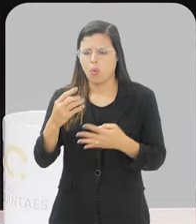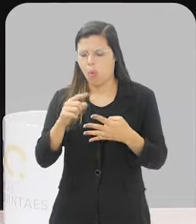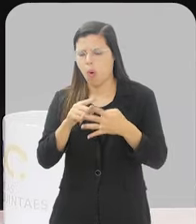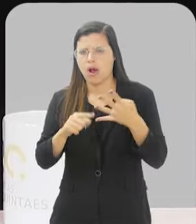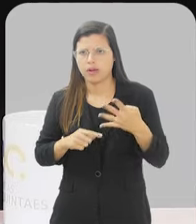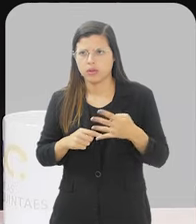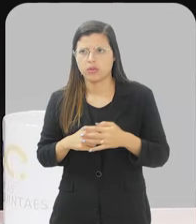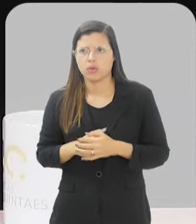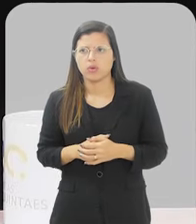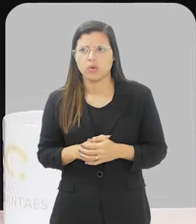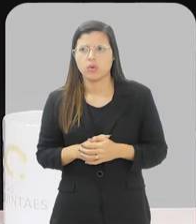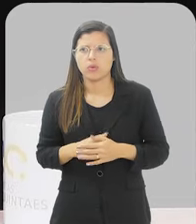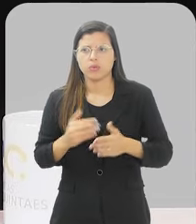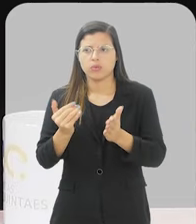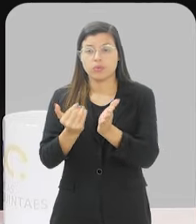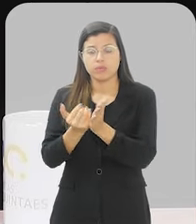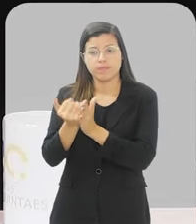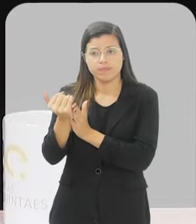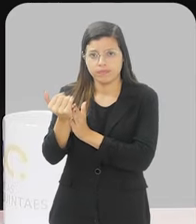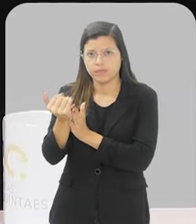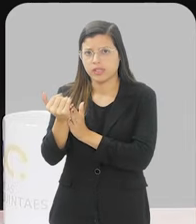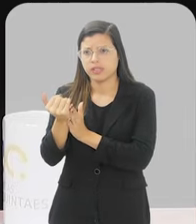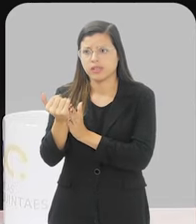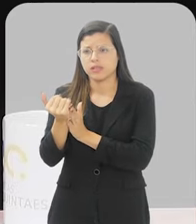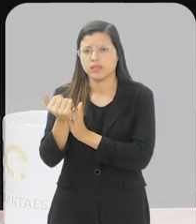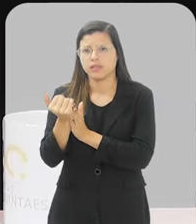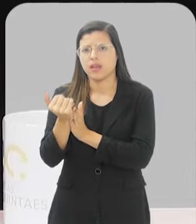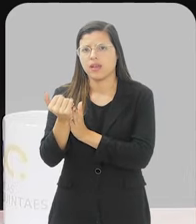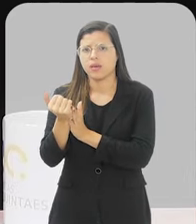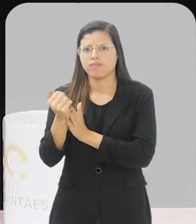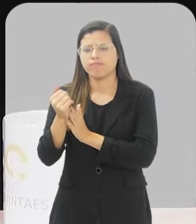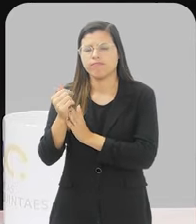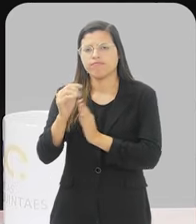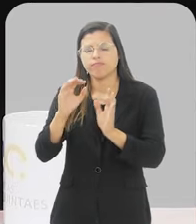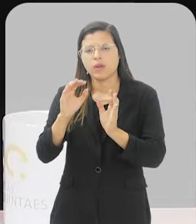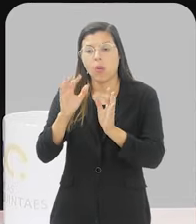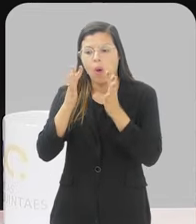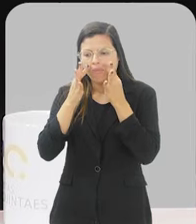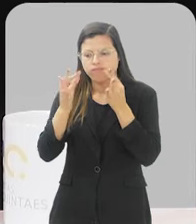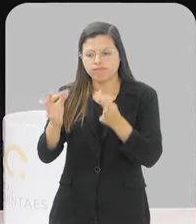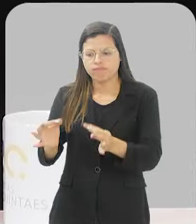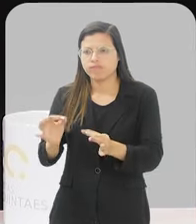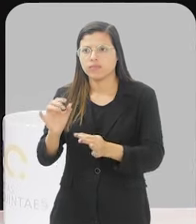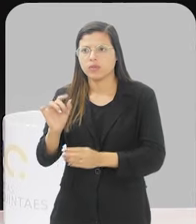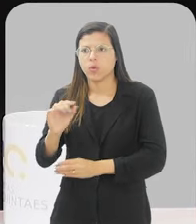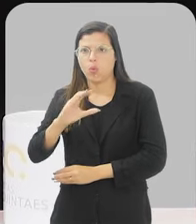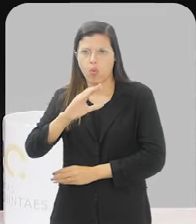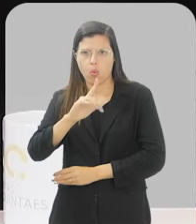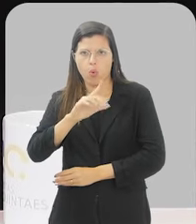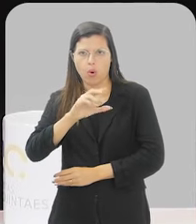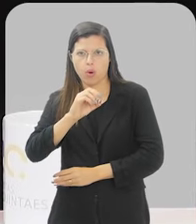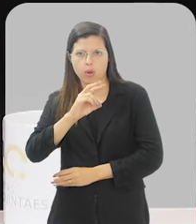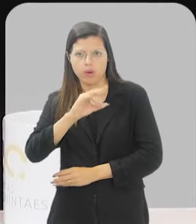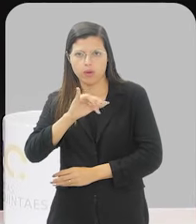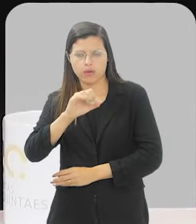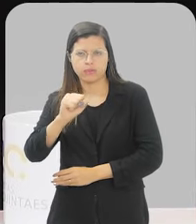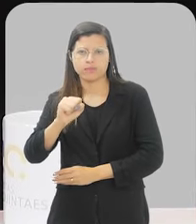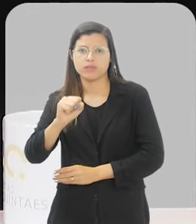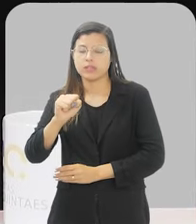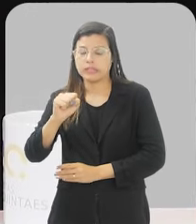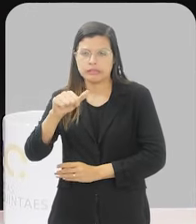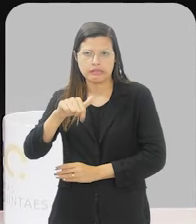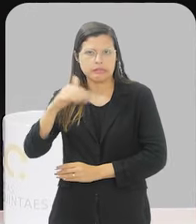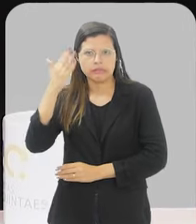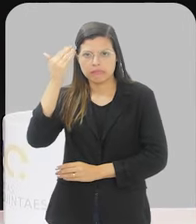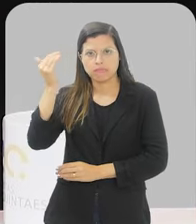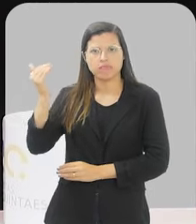São inúmeros, né? Sim. Muitos. Quando eu comecei, eu prestava muita atenção no claro, o Clóvis é um ícone, né? Não vou